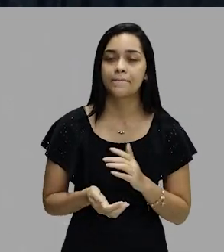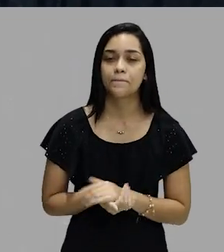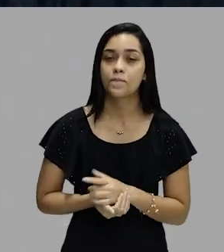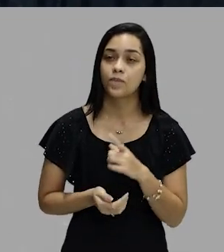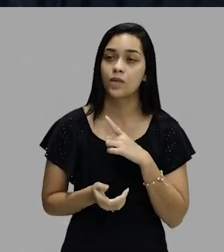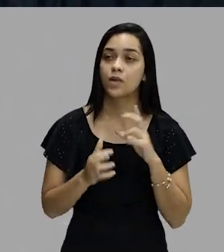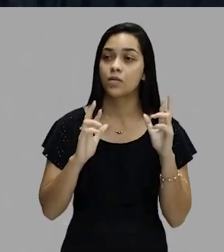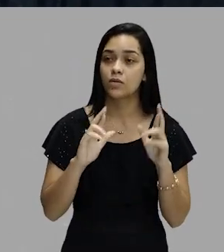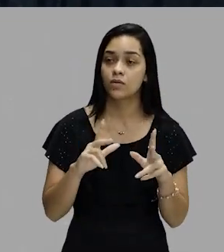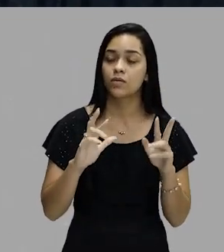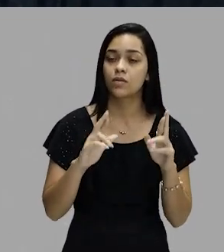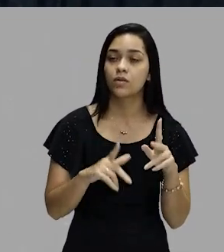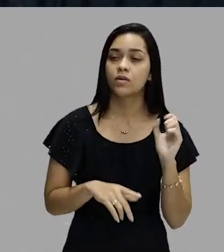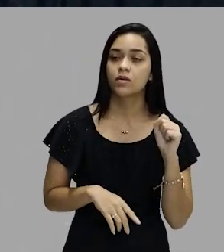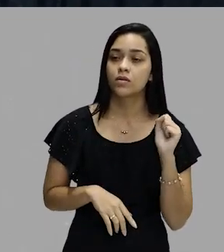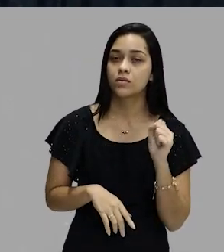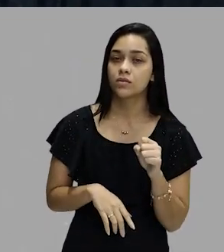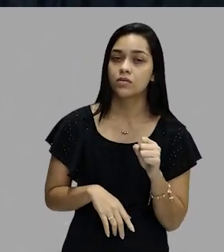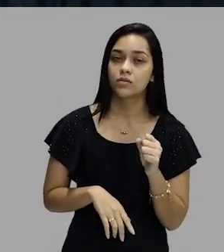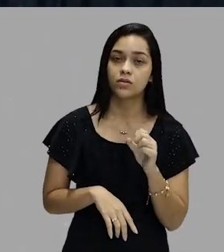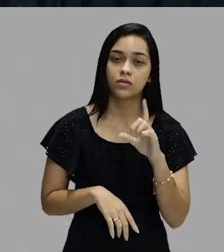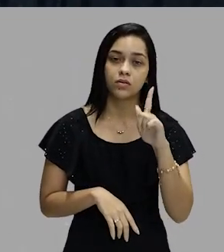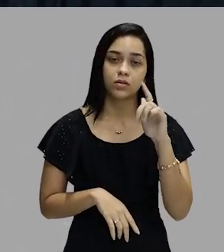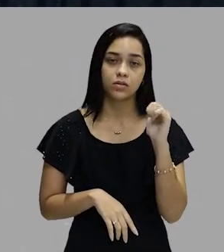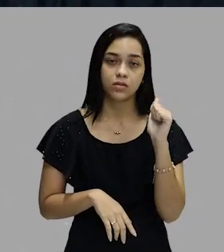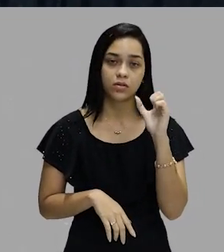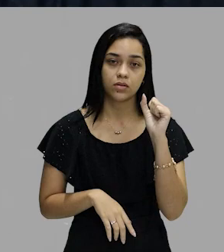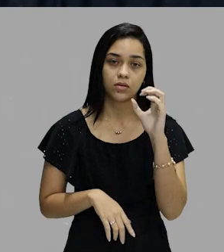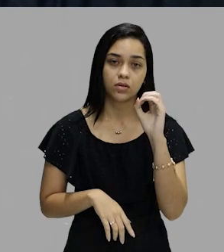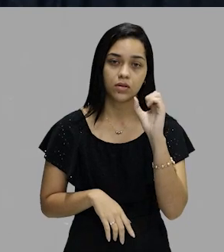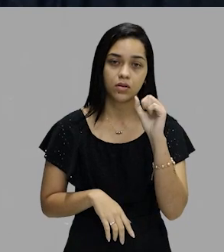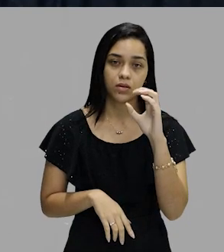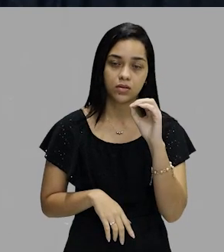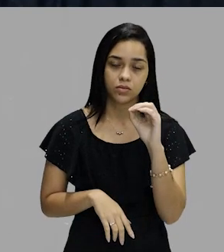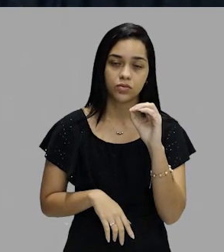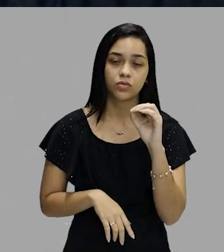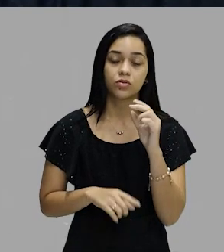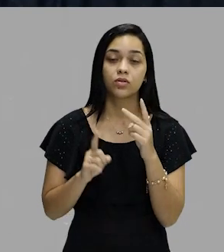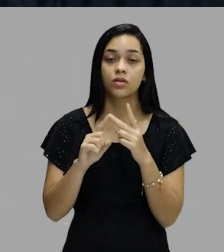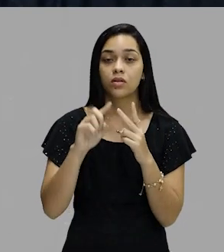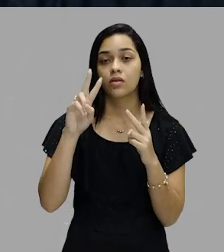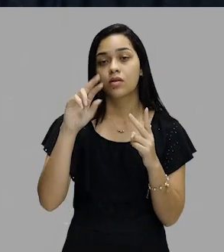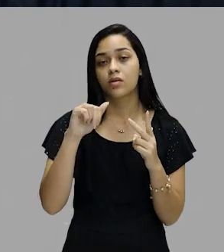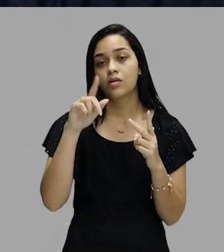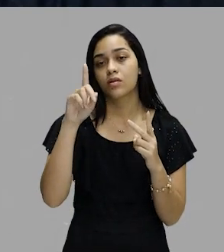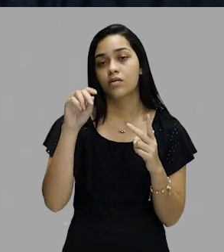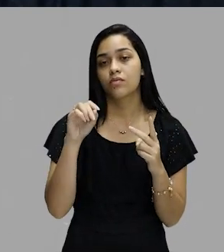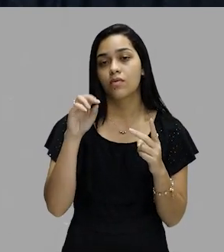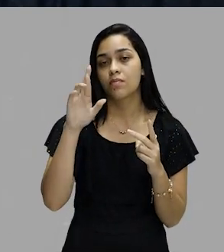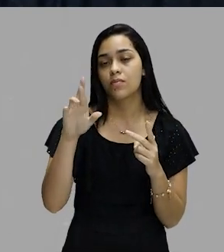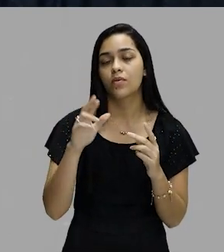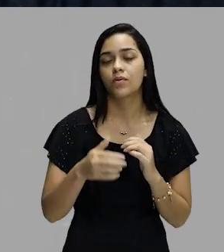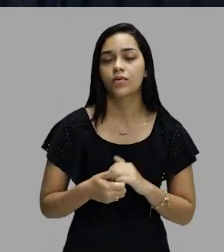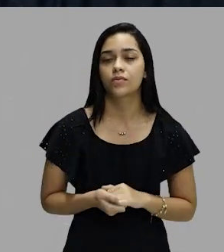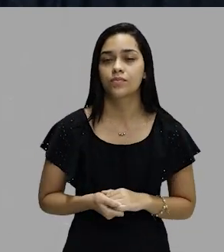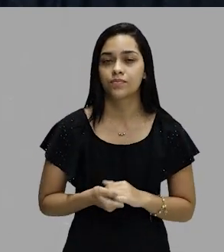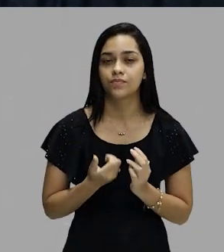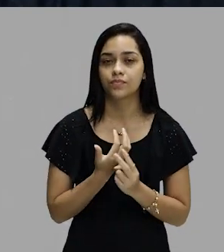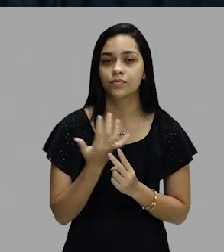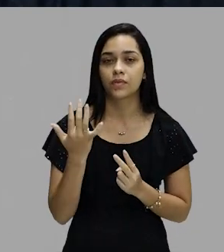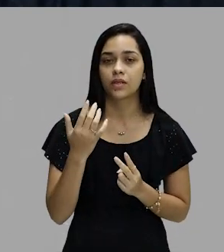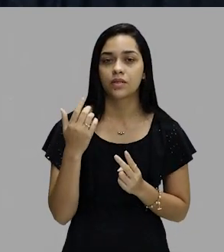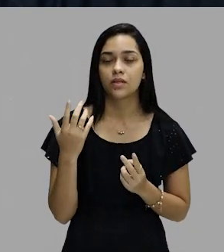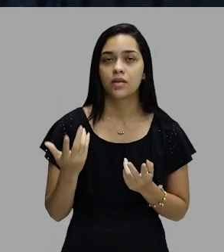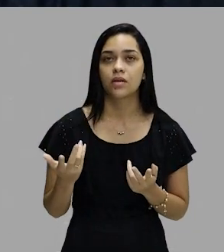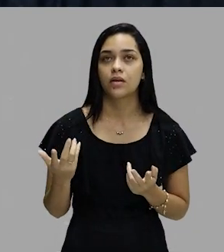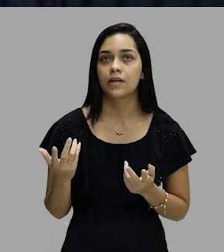há uma diferença, né, entre o estado gasoso, entre gás e vapor. Tá, ok? O gás ele